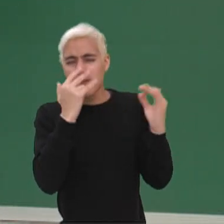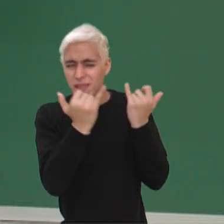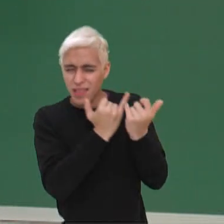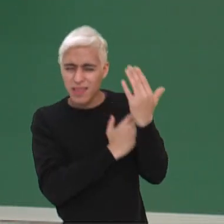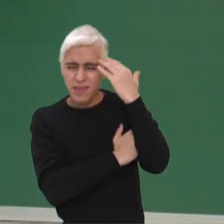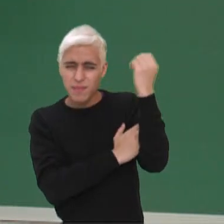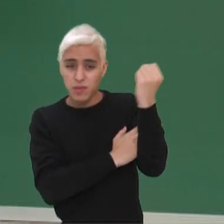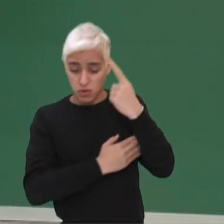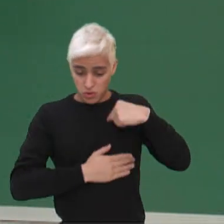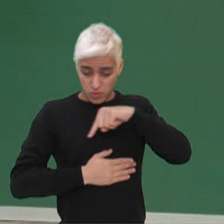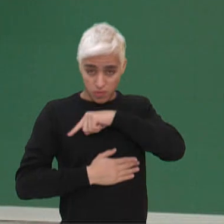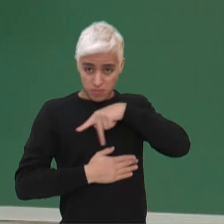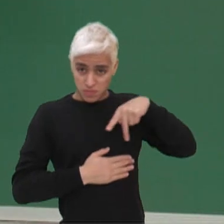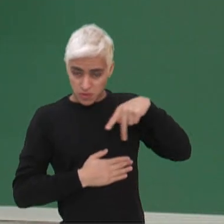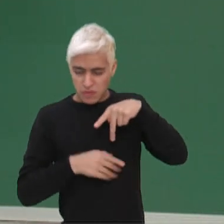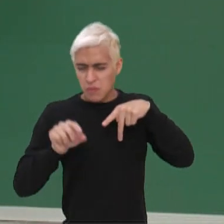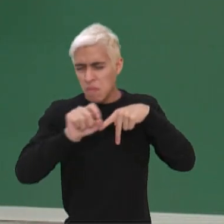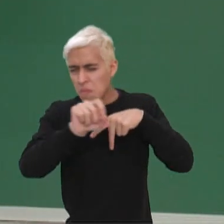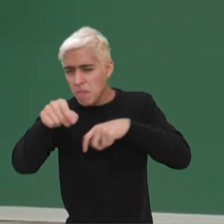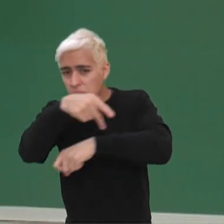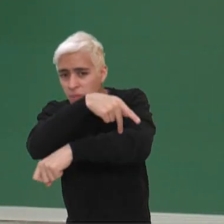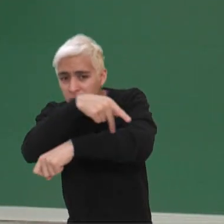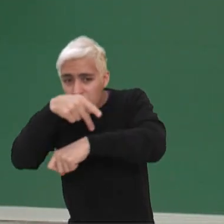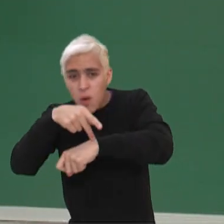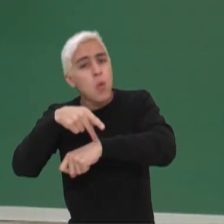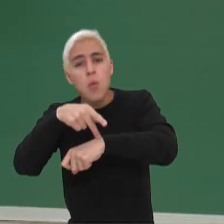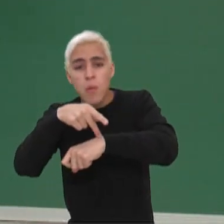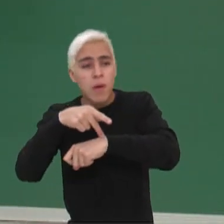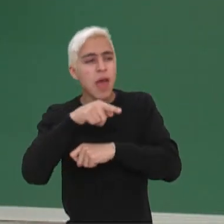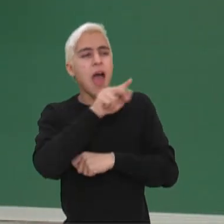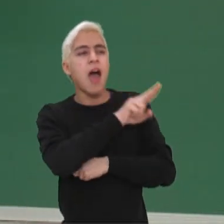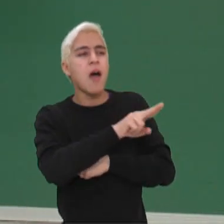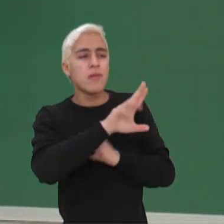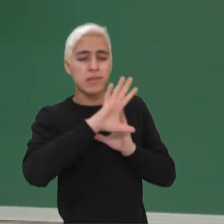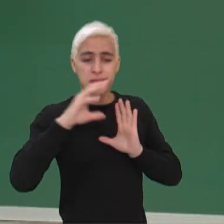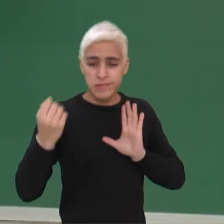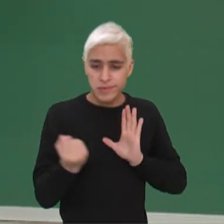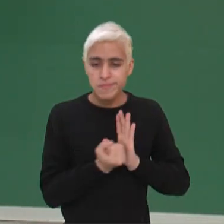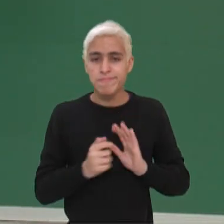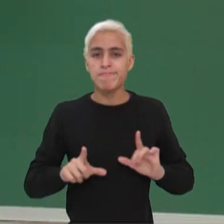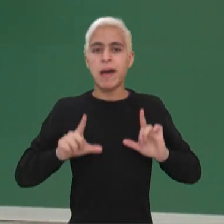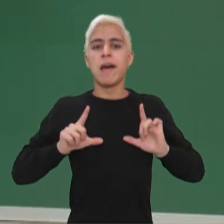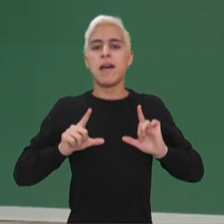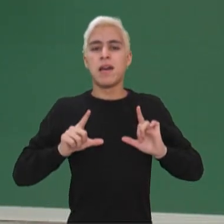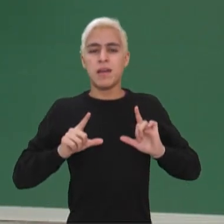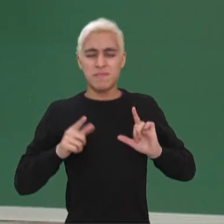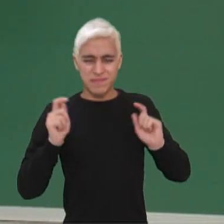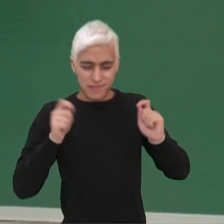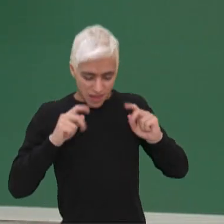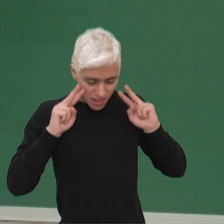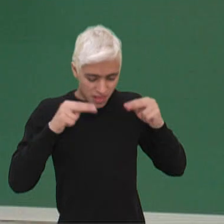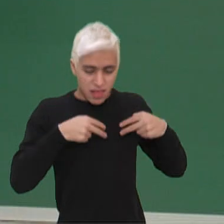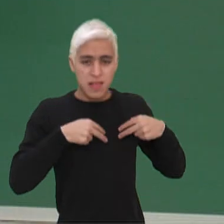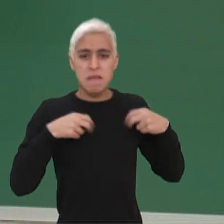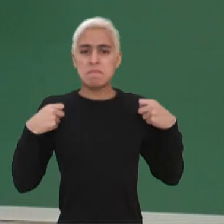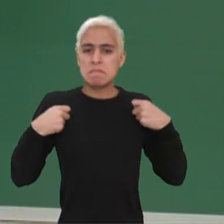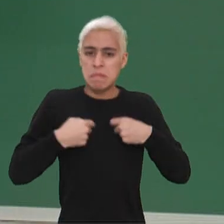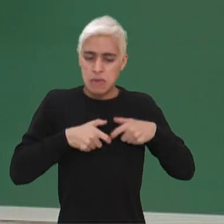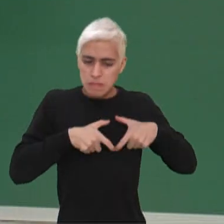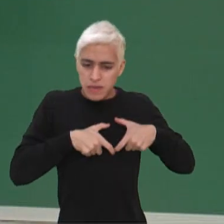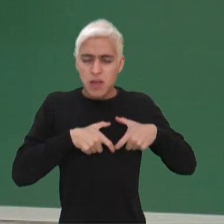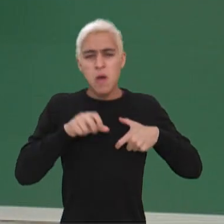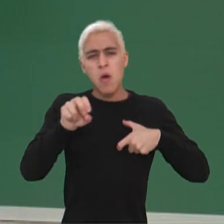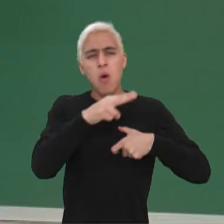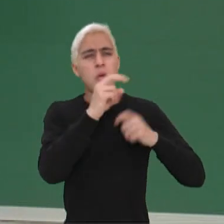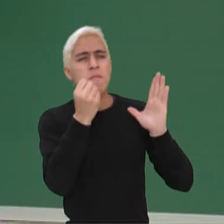Os professores, os pedagogos utilizam a coruja como seu símbolo. Você pode ver nos jalecos ou até mesmo no emblema